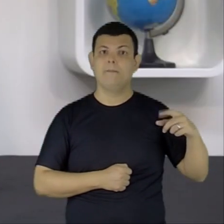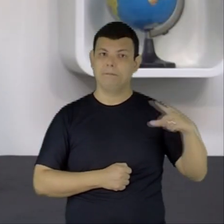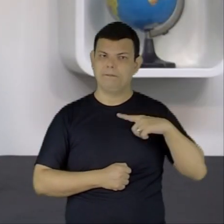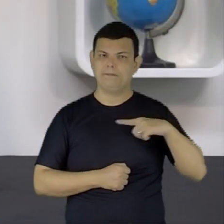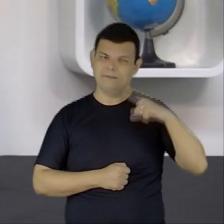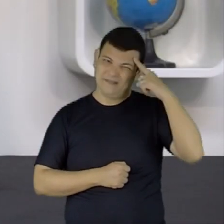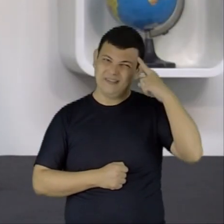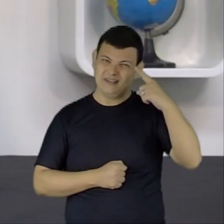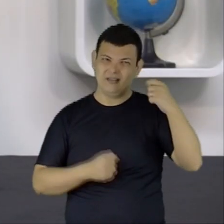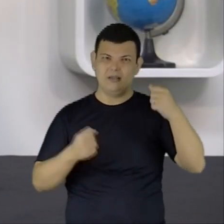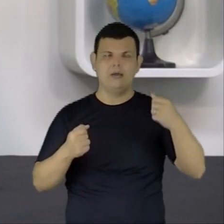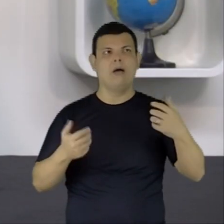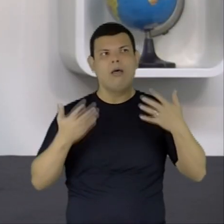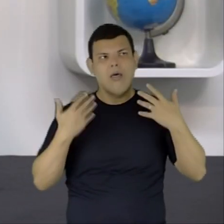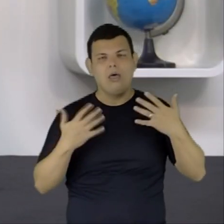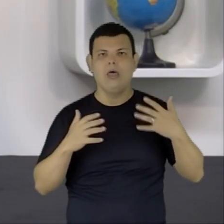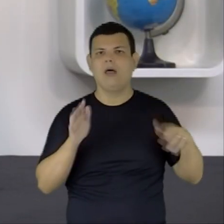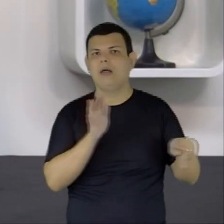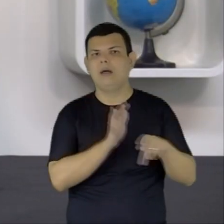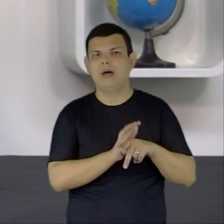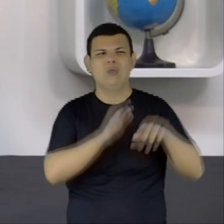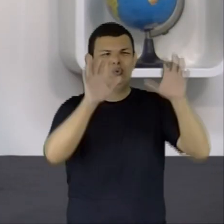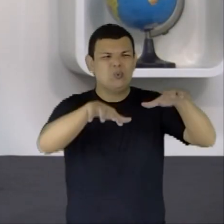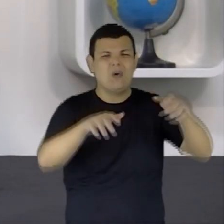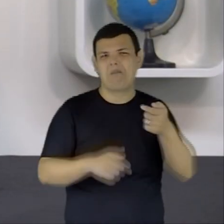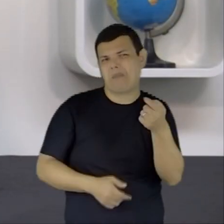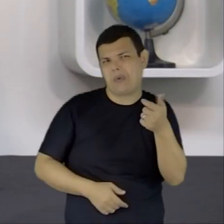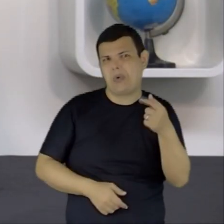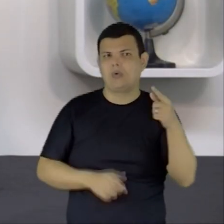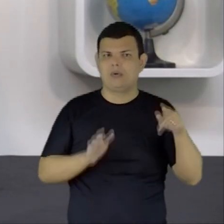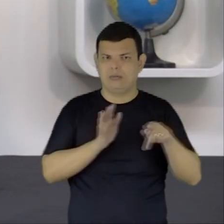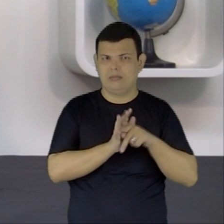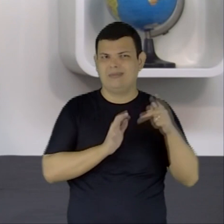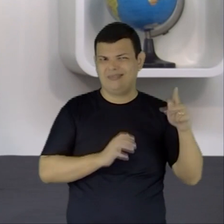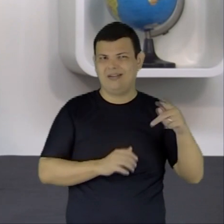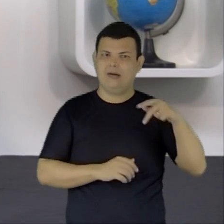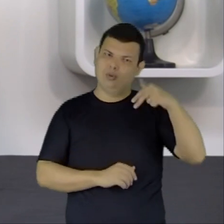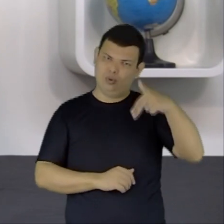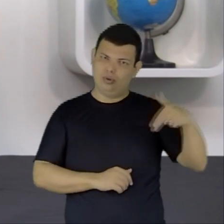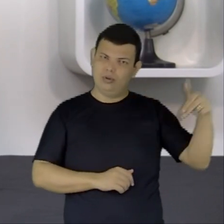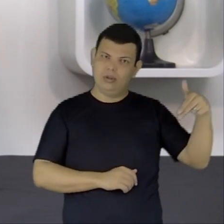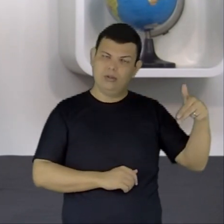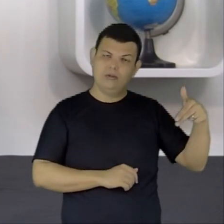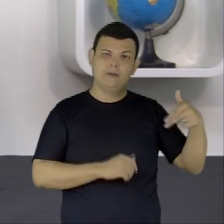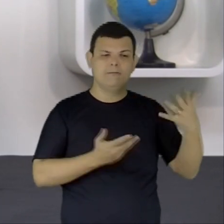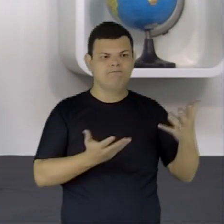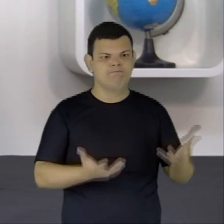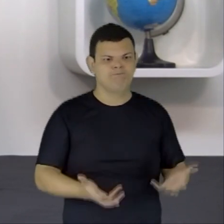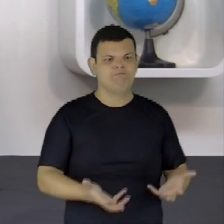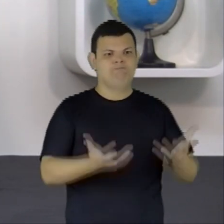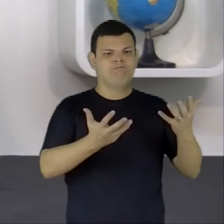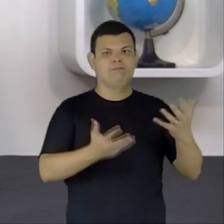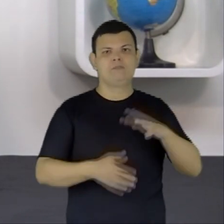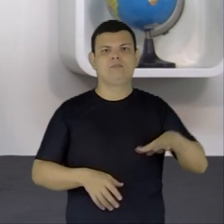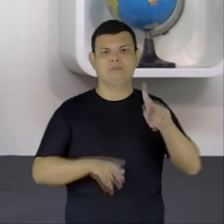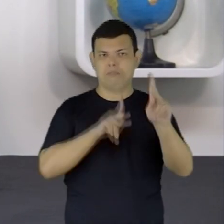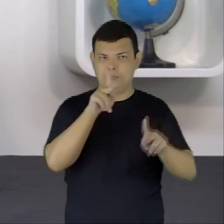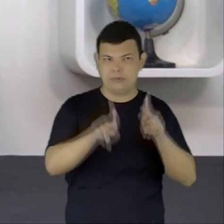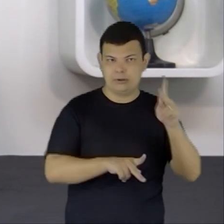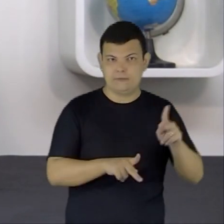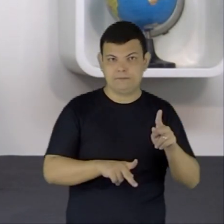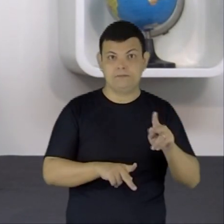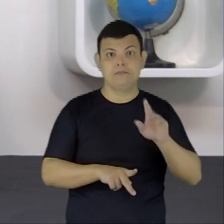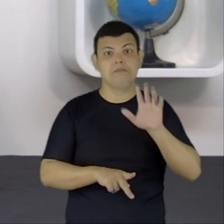condições climáticas, não favorece, né, de certo modo, o desenvolvimento da população, mas agora,